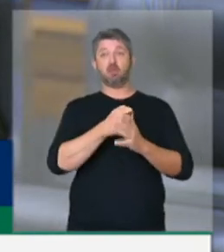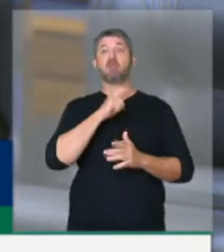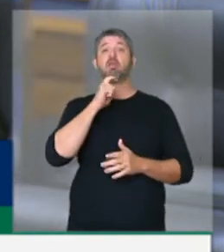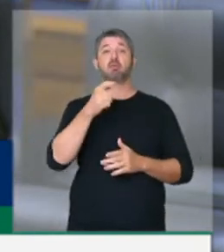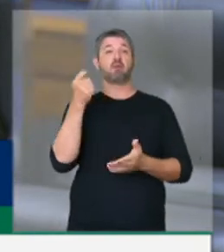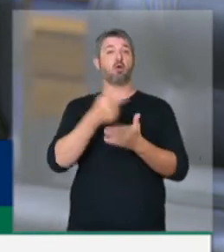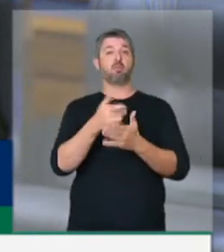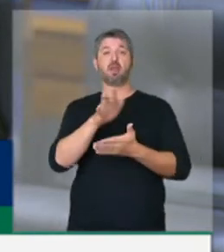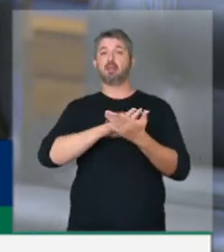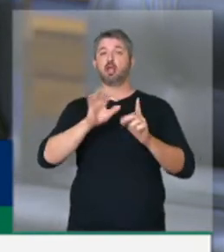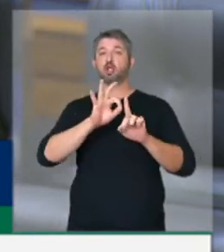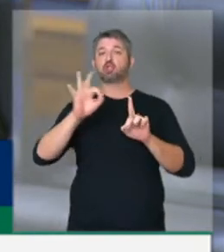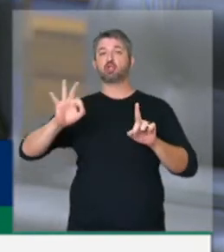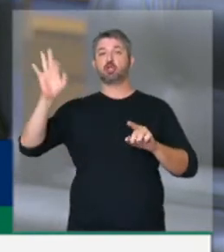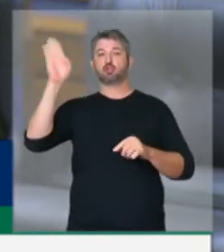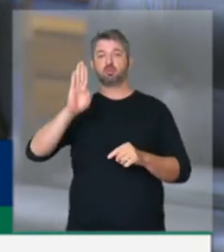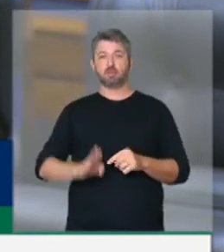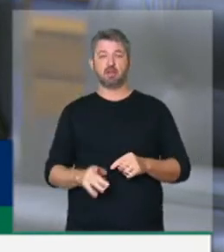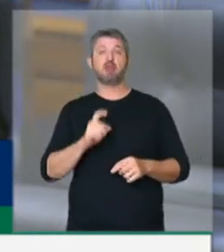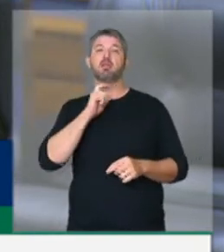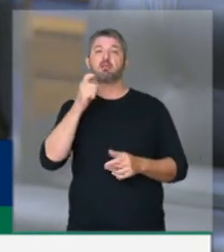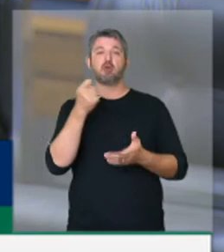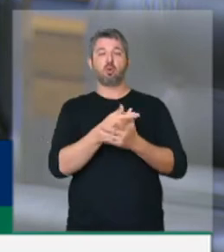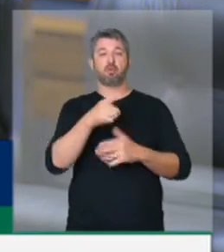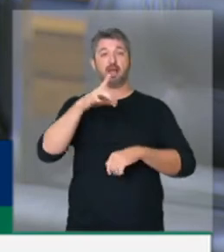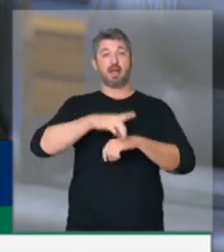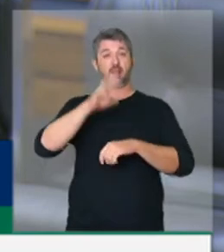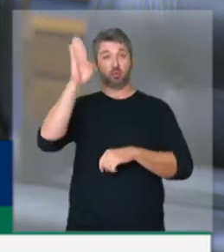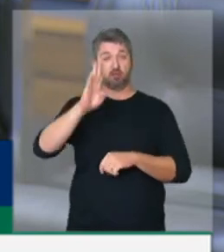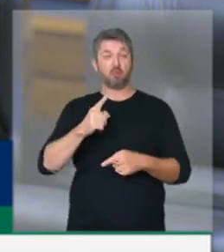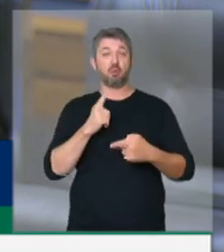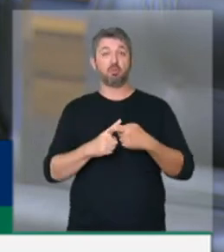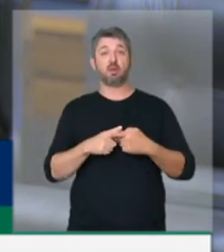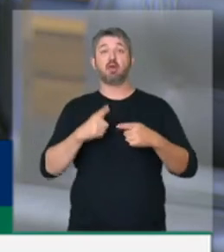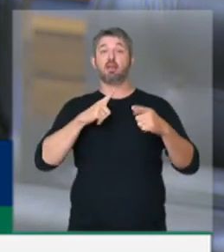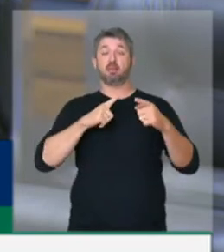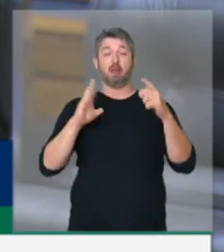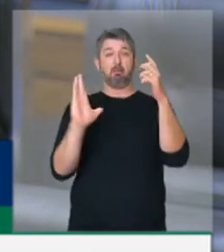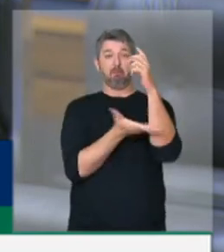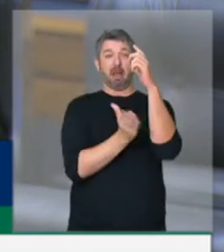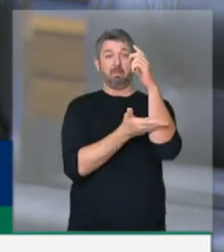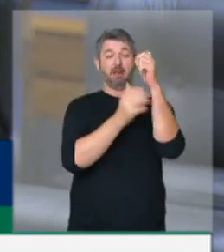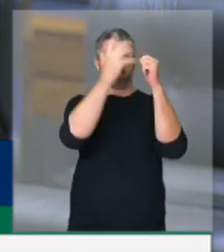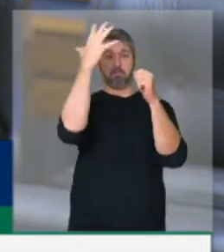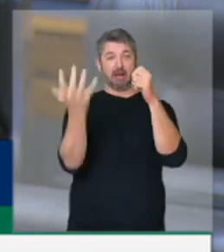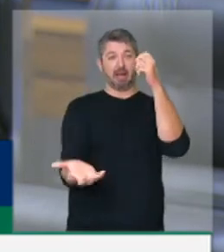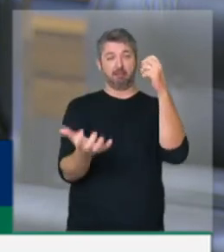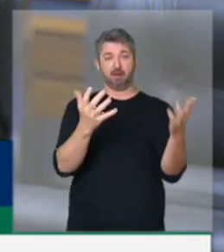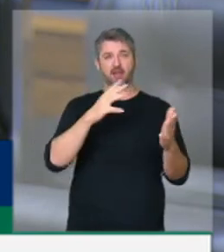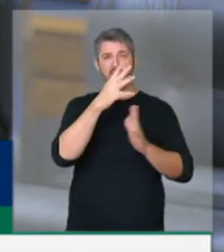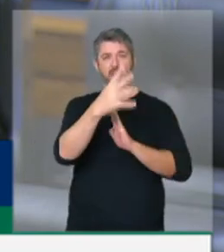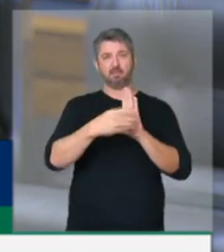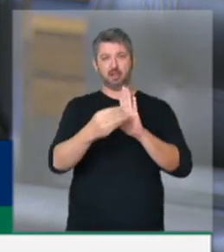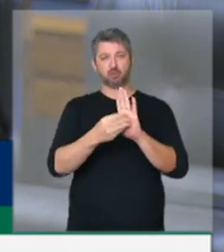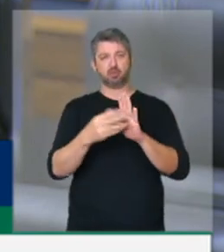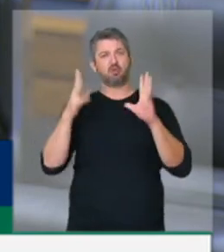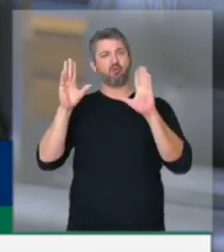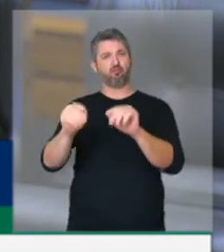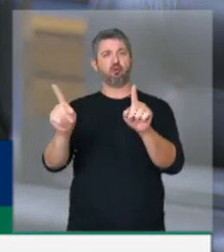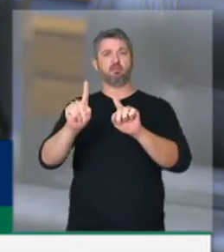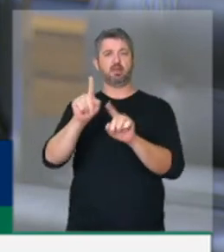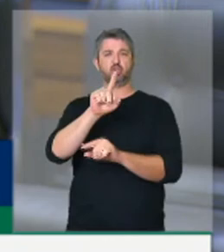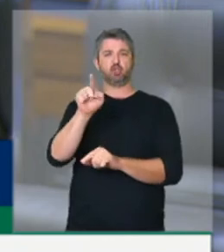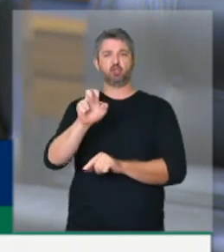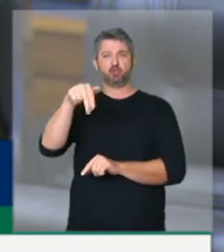soja do Brasil, ninguém vai comprar a carne do Brasil porque estão desmatando a floresta. Então, não vamos mexer na Zona Franca, não vamos mexer